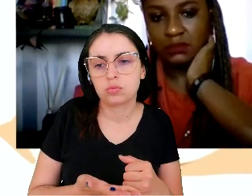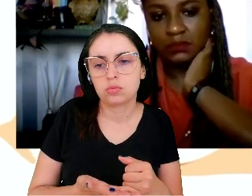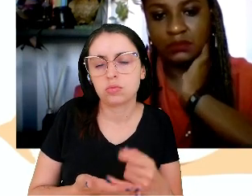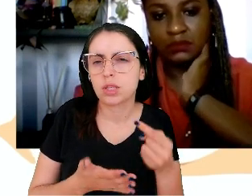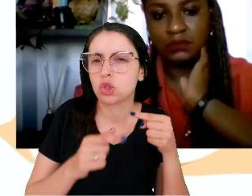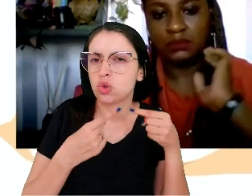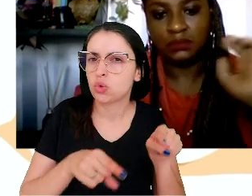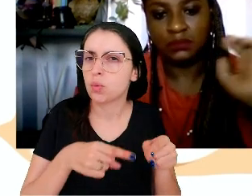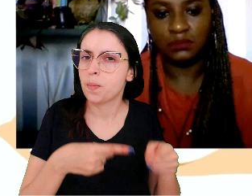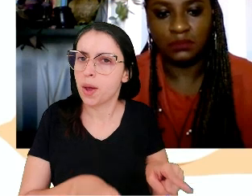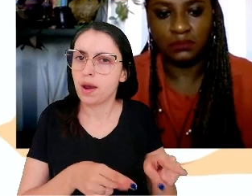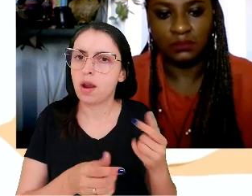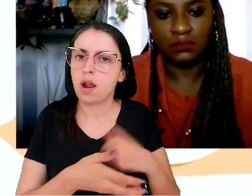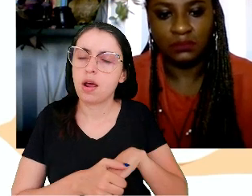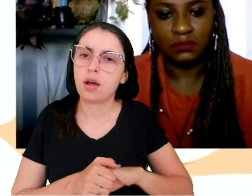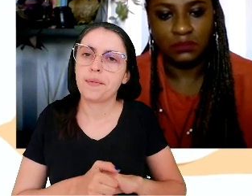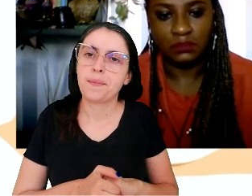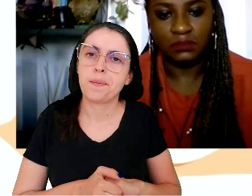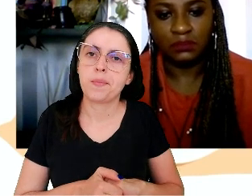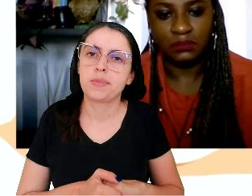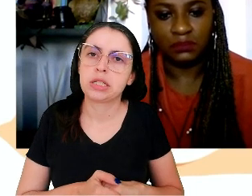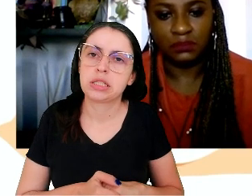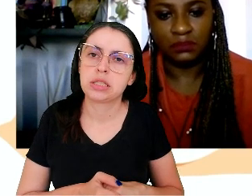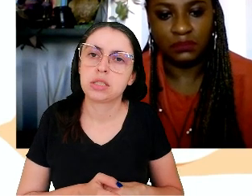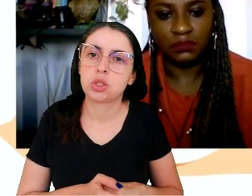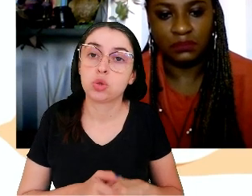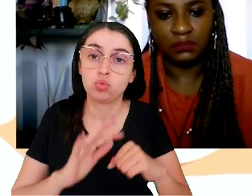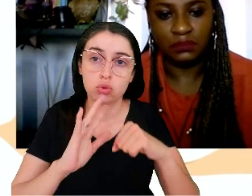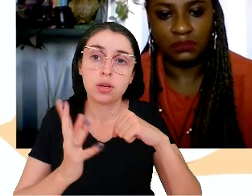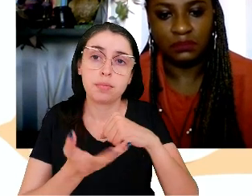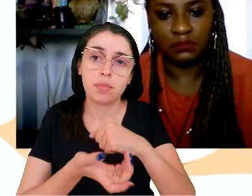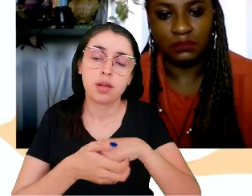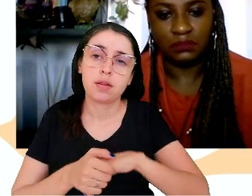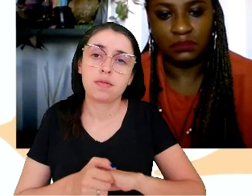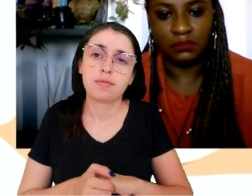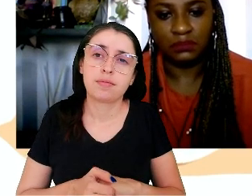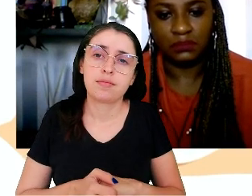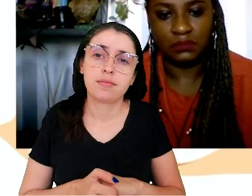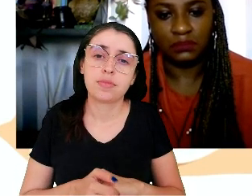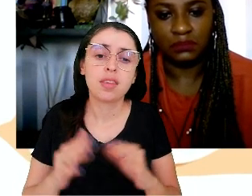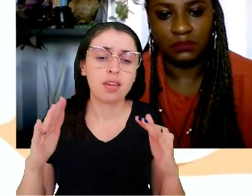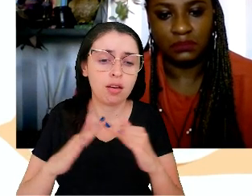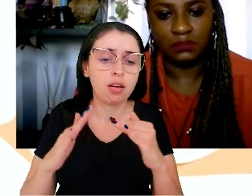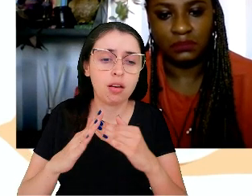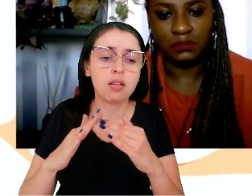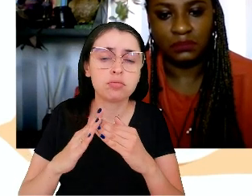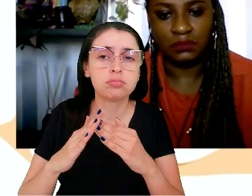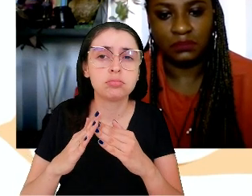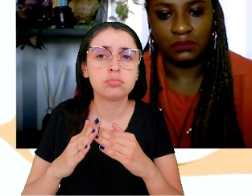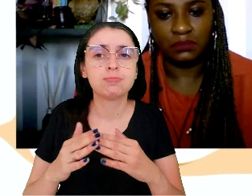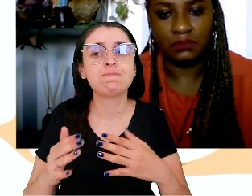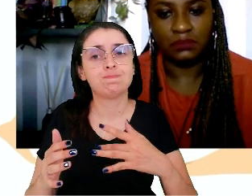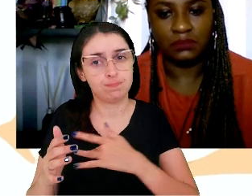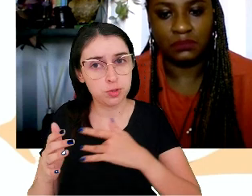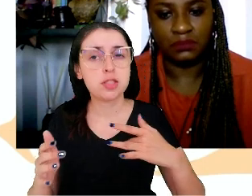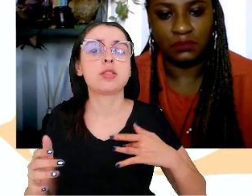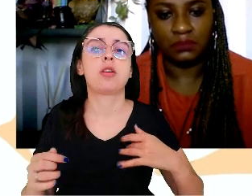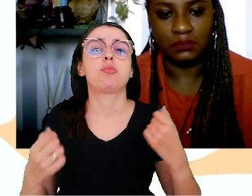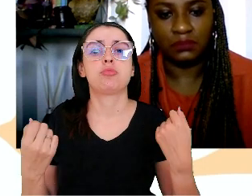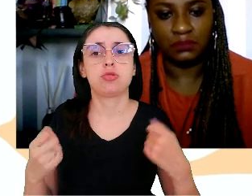uma provocação. Diante da pandemia, ficar em casa é uma questão de